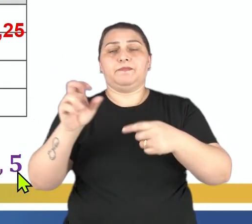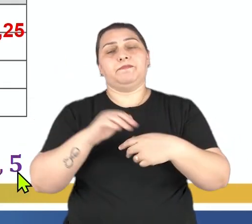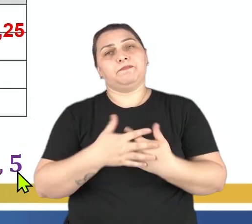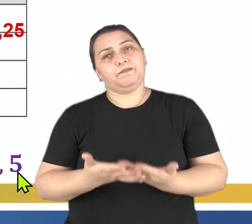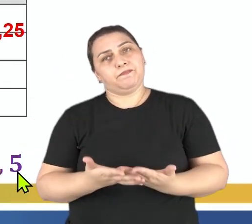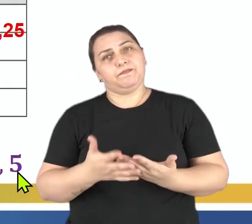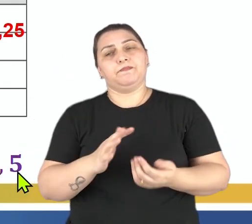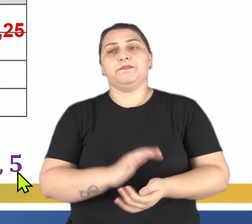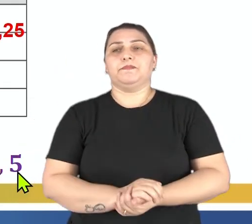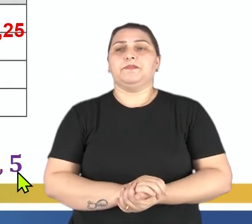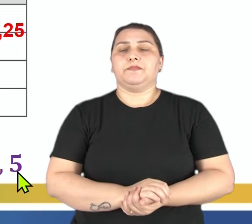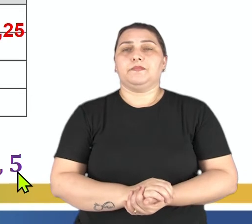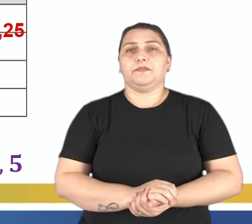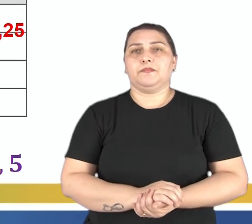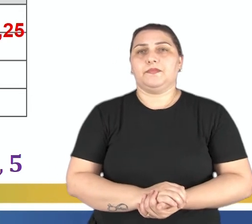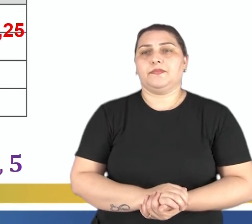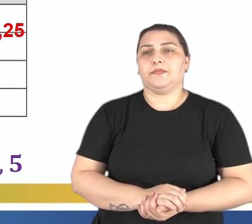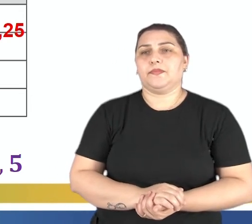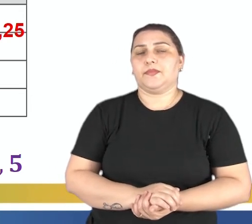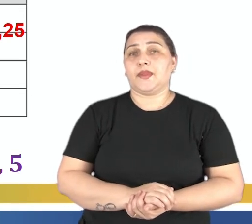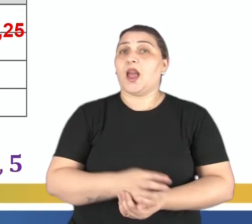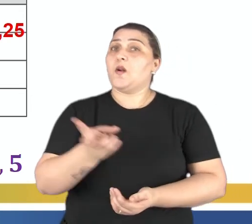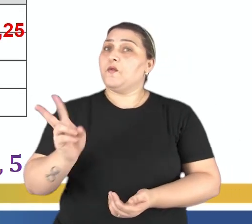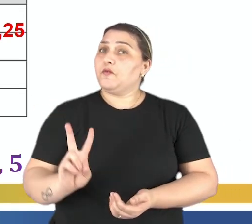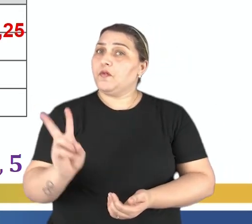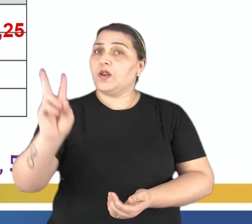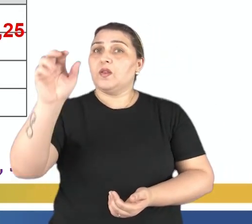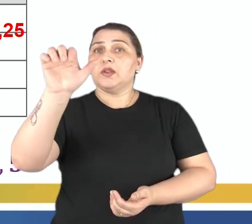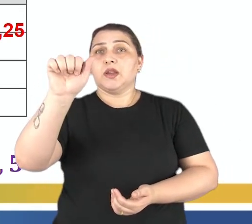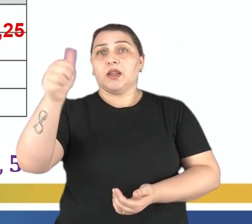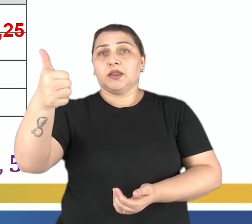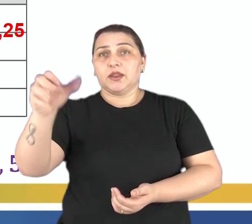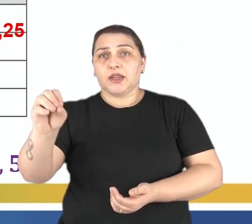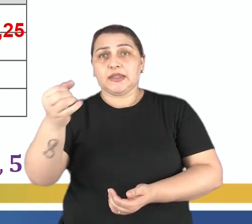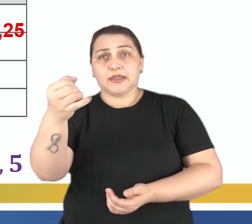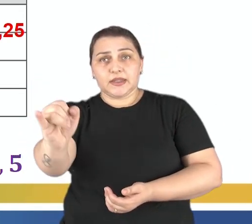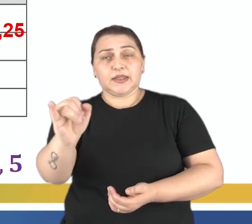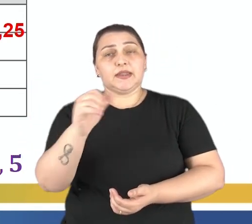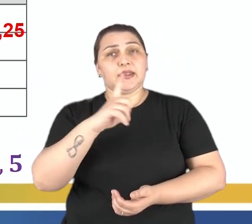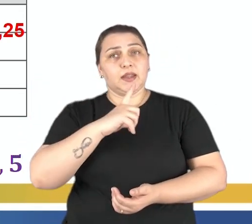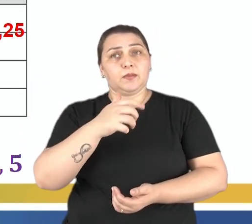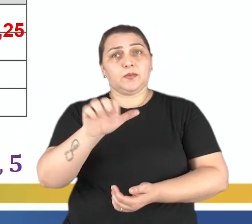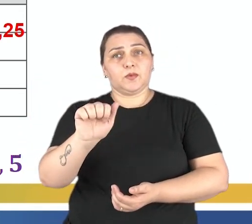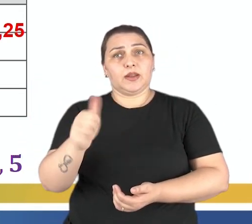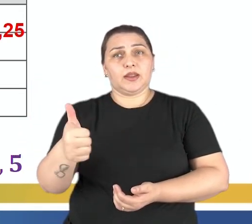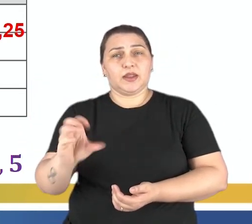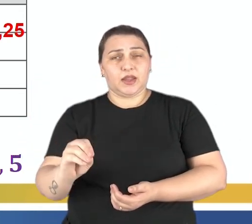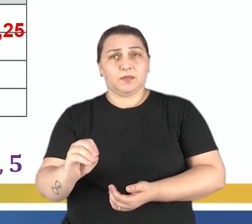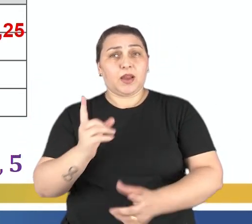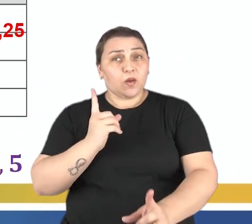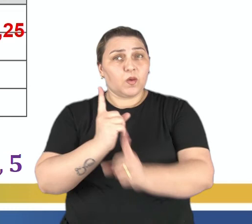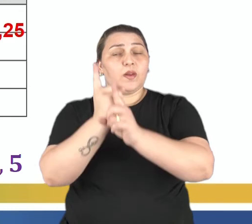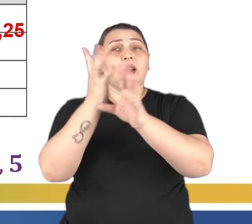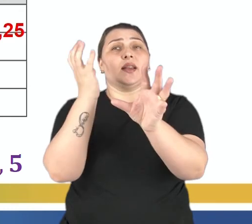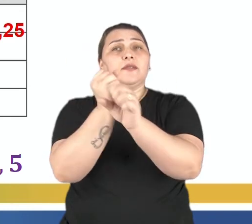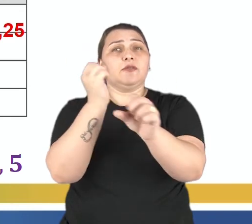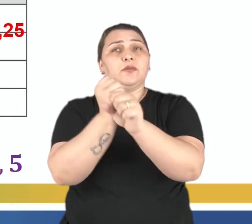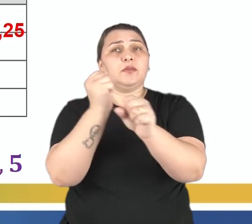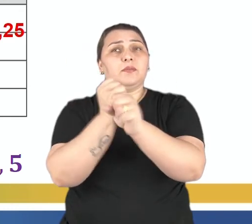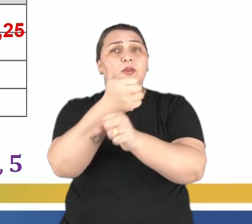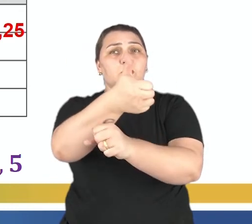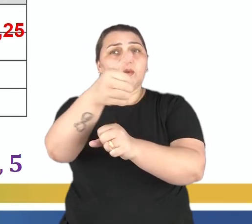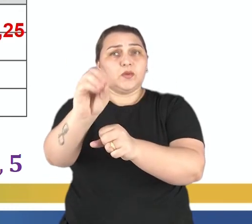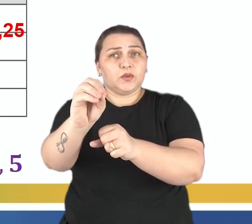61,5. Bem, esse é o valor de A10. Se nós já temos o A10, para assim descobrir a soma desses